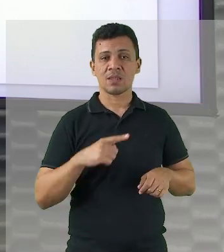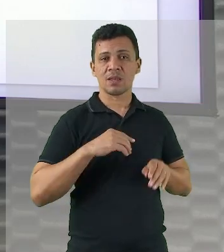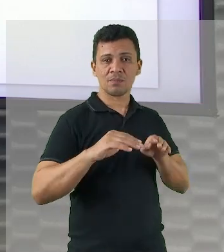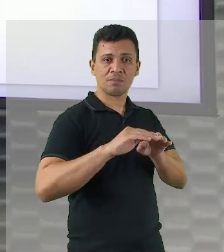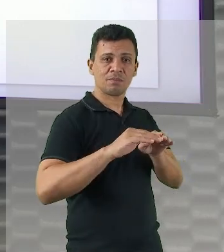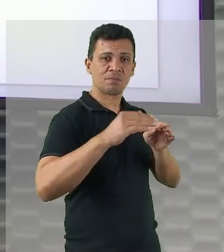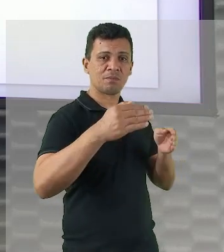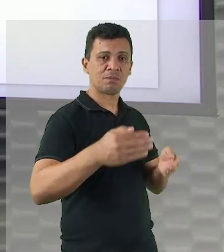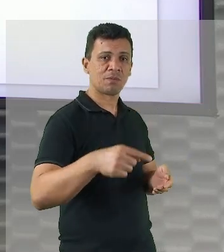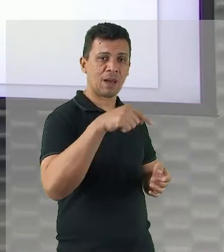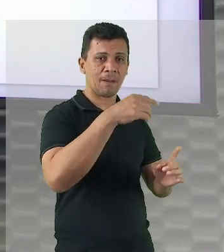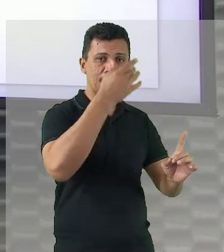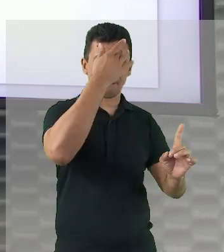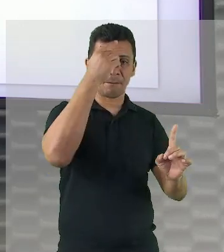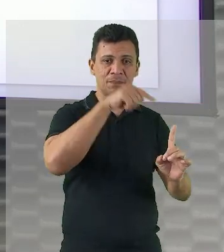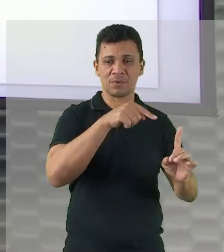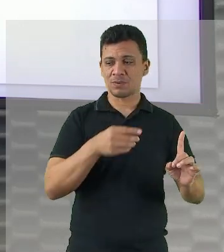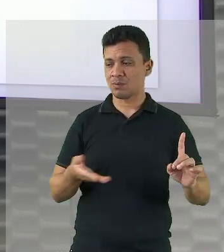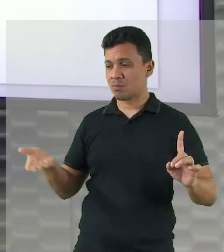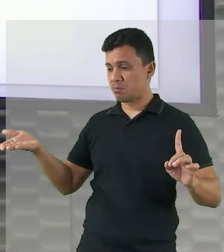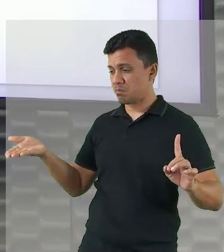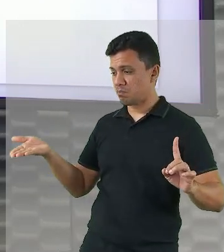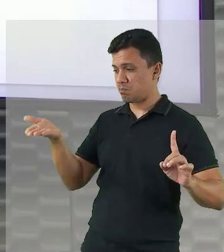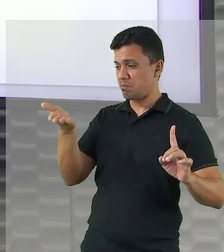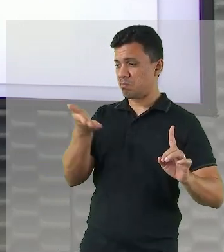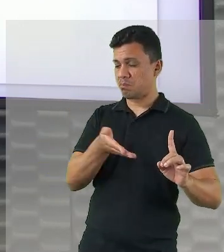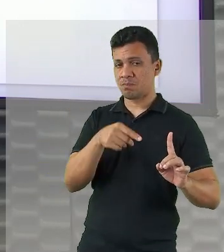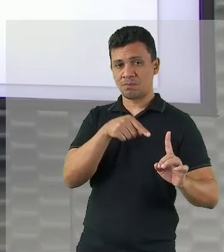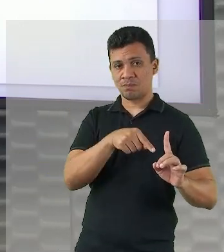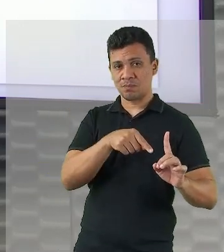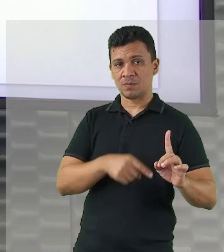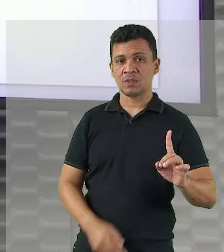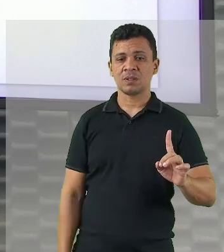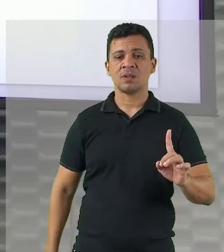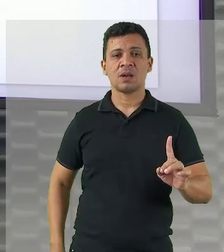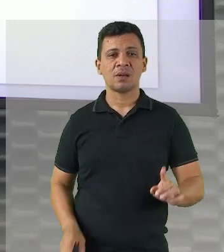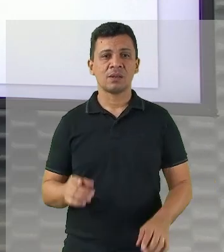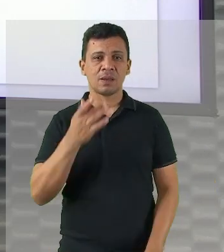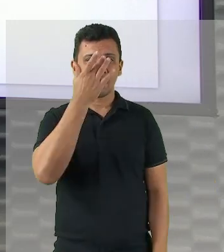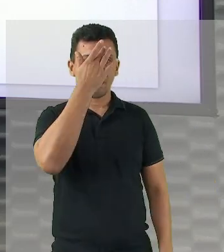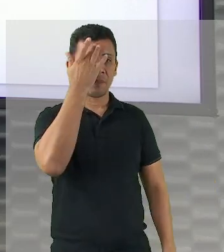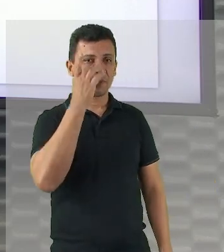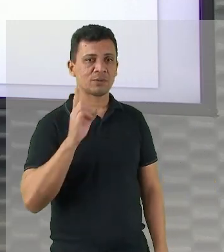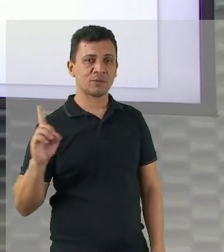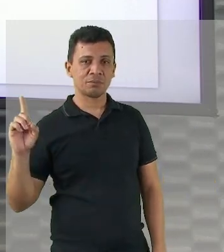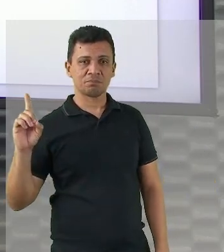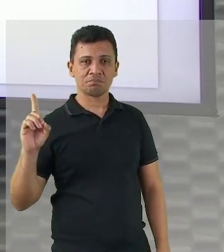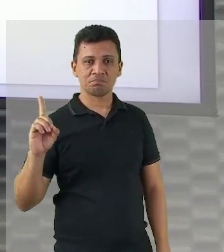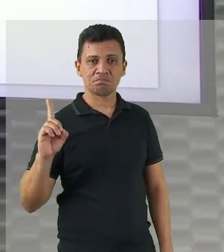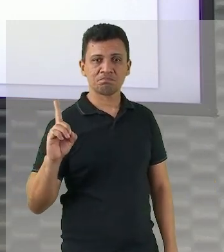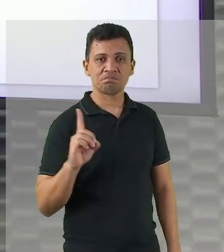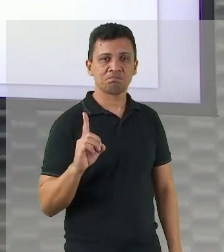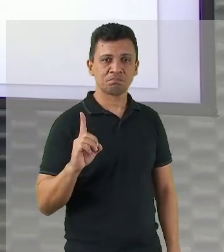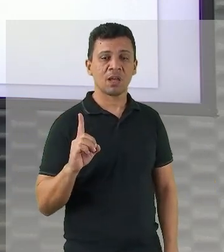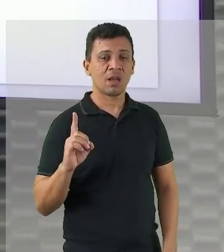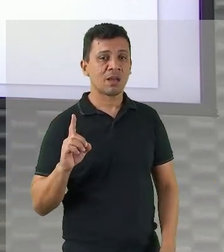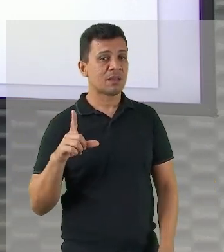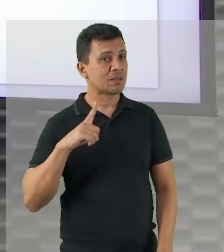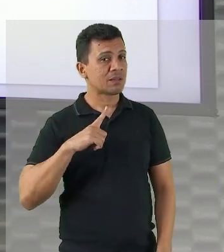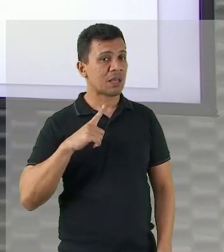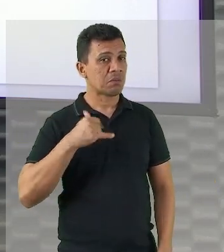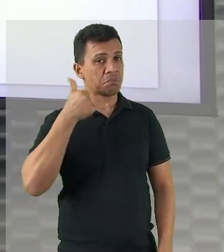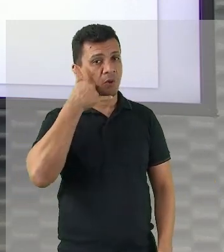receptionist, que é a pessoa que trabalha na recepção, e um cliente, uma pessoa que entrou em contato,